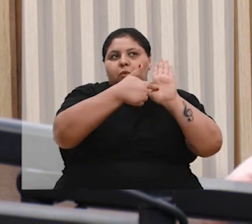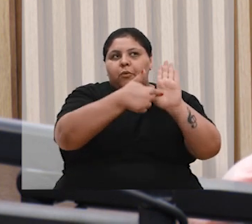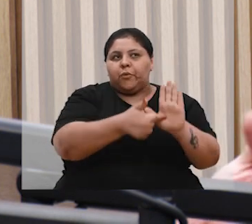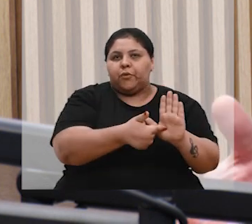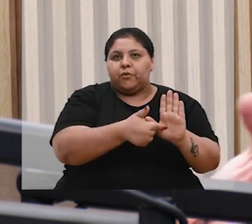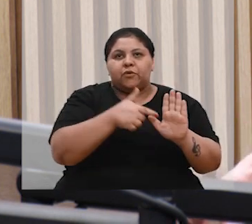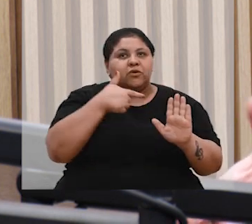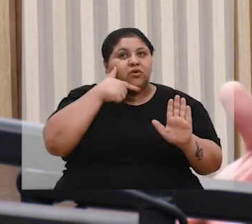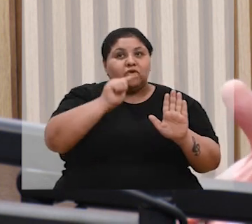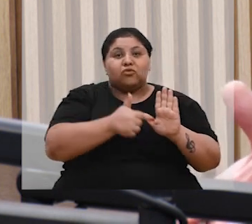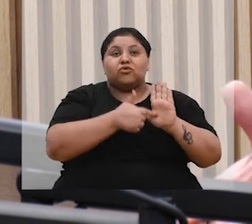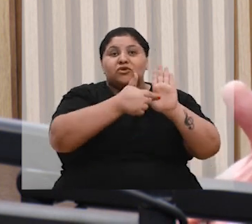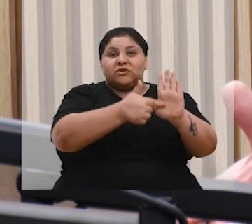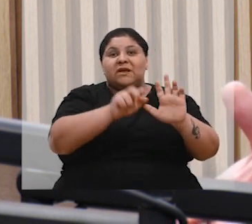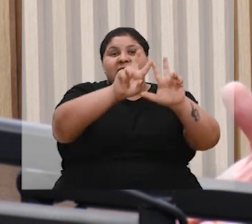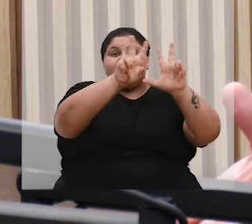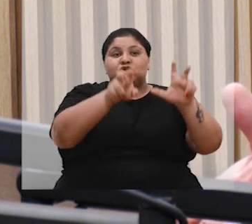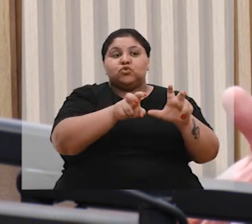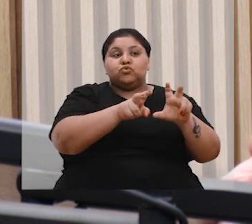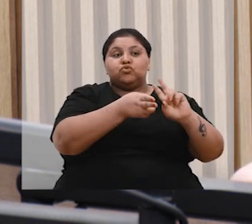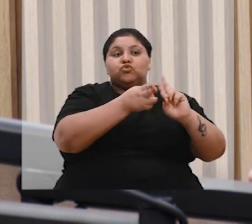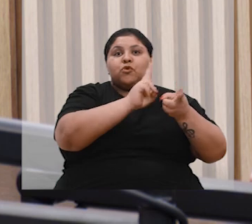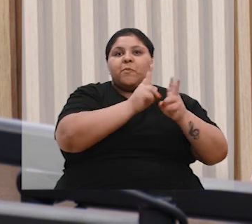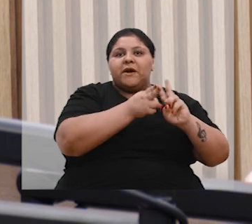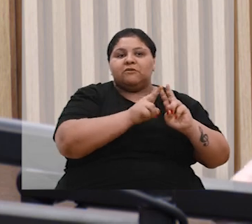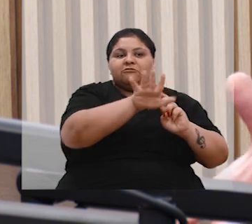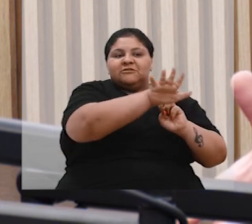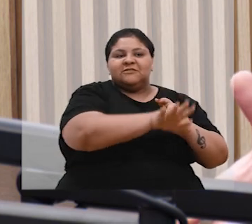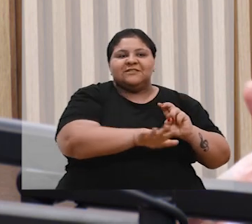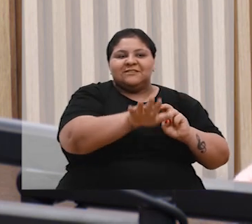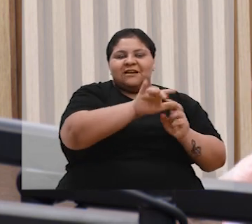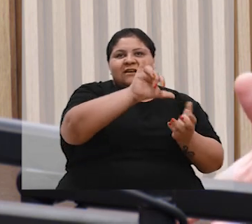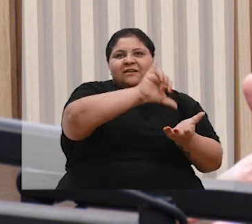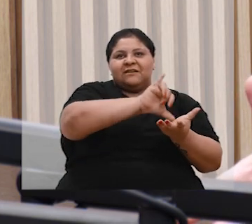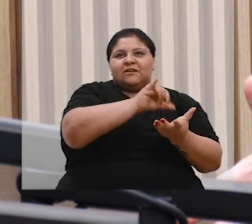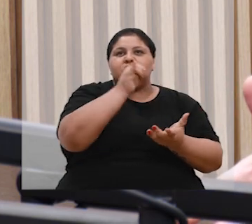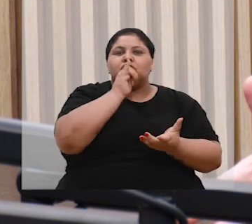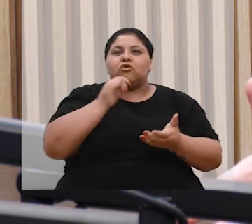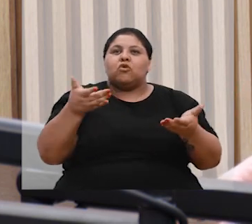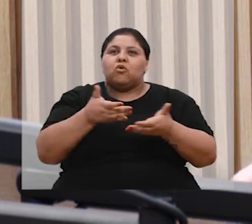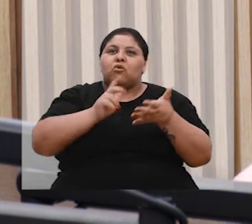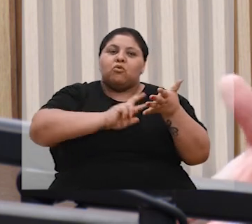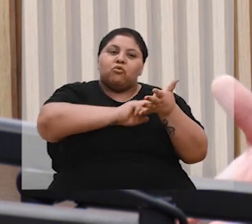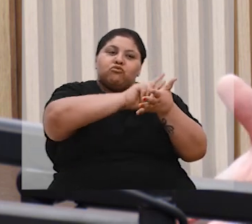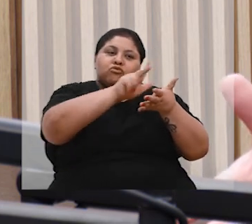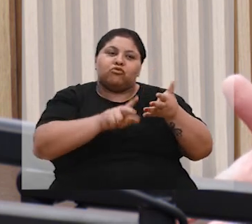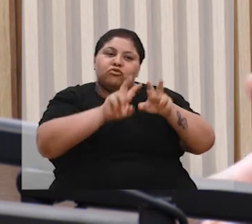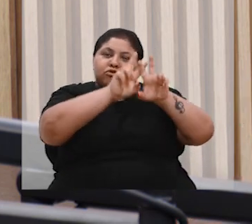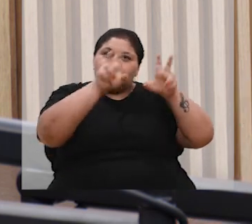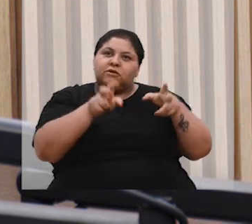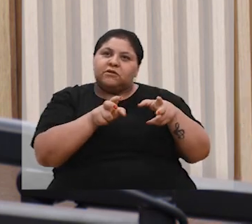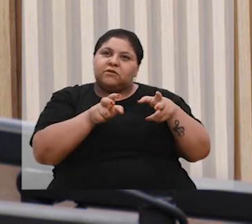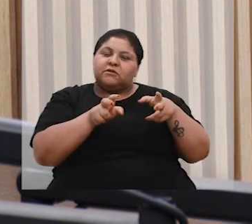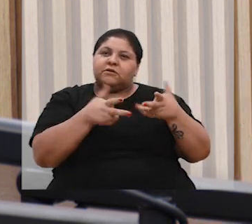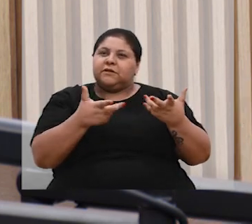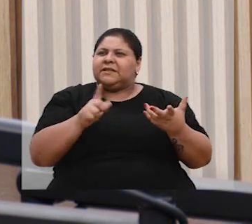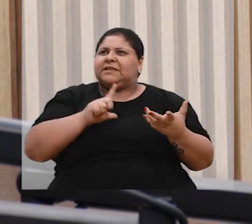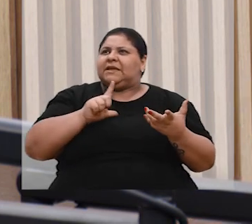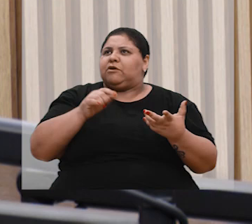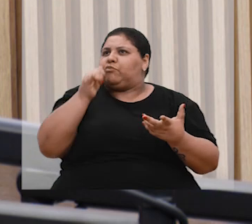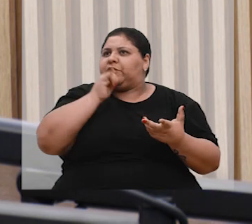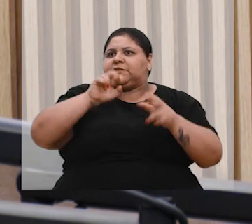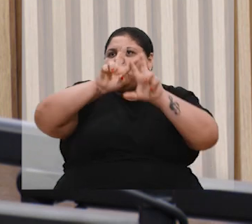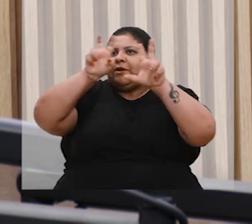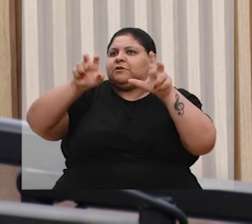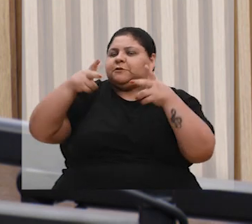tu não consegue apresentar pautas urbanas, né? Por exemplo, hoje nós temos uma diversidade de pautas. Existe, por exemplo, a pauta